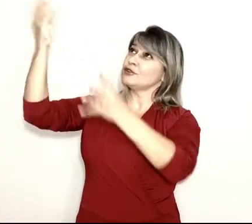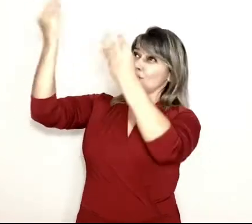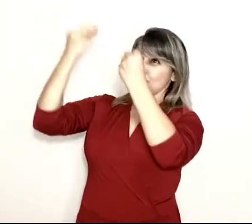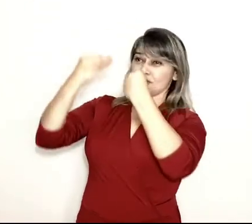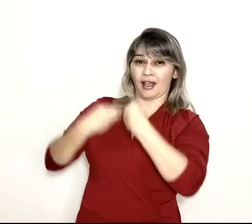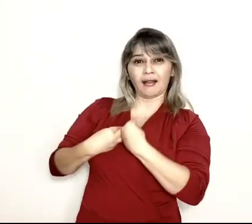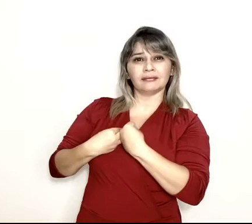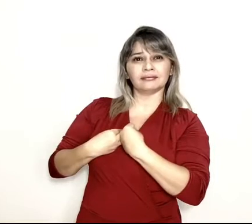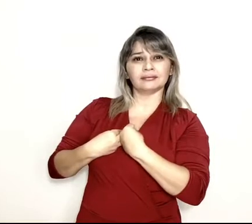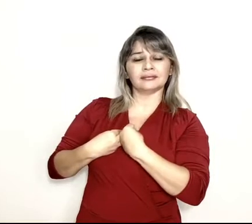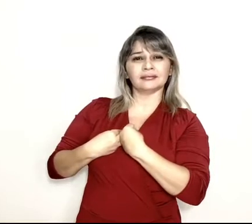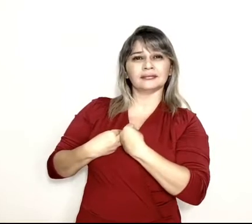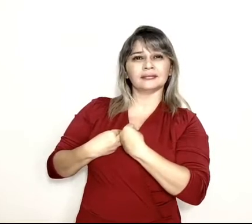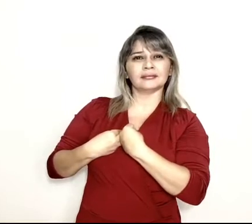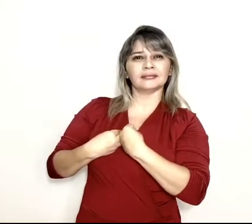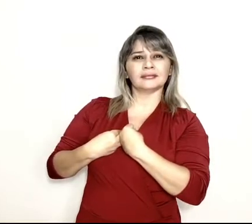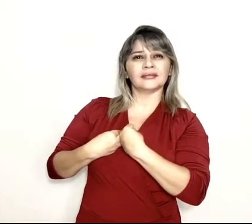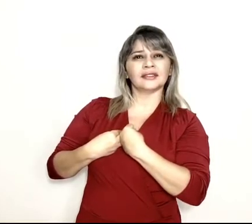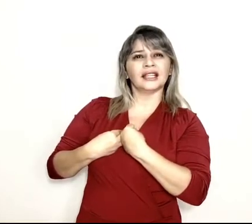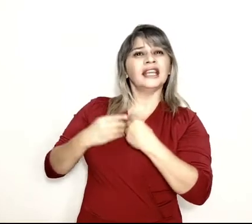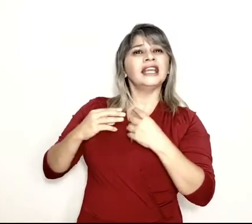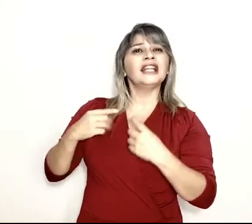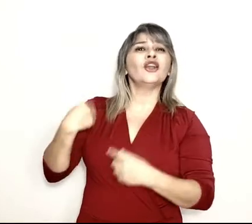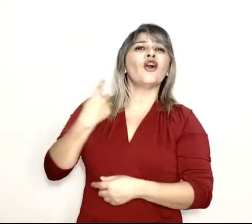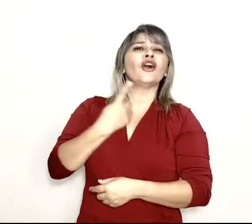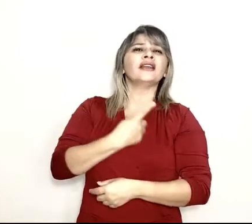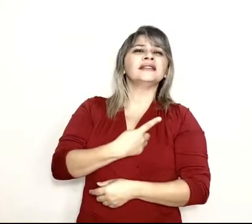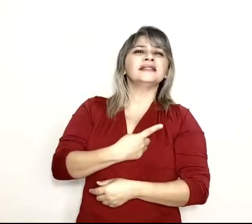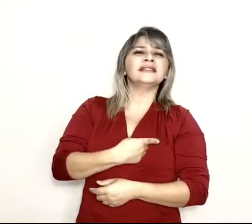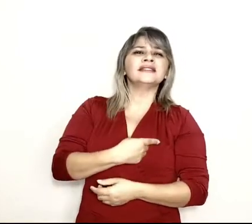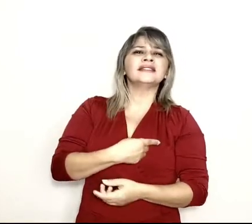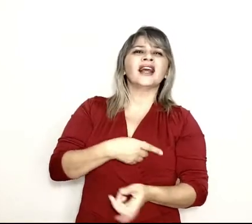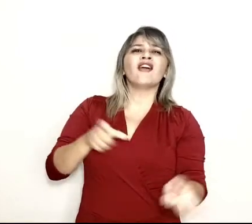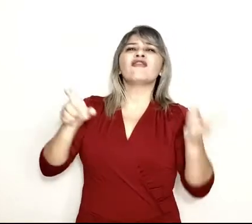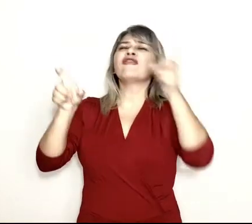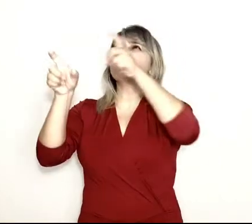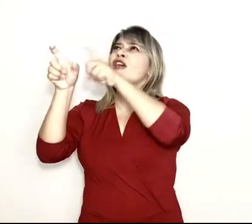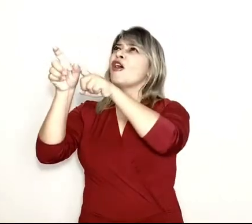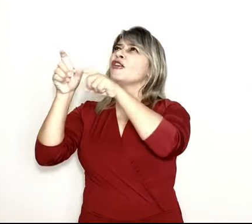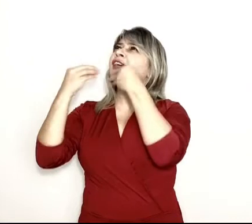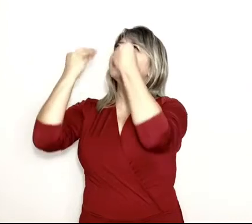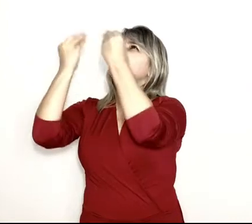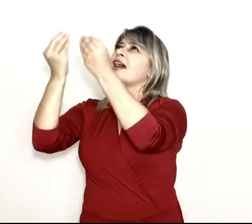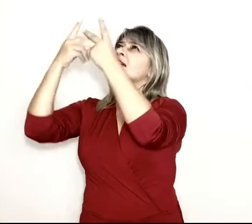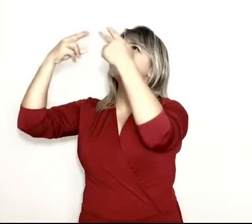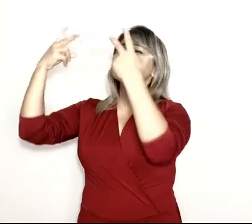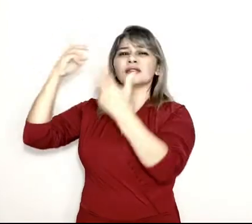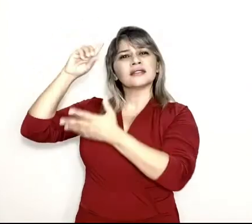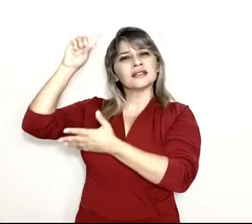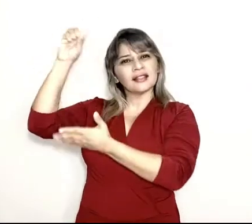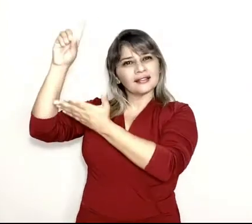suas ofertas para a construção do templo. É interessante